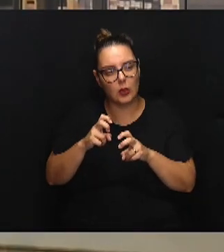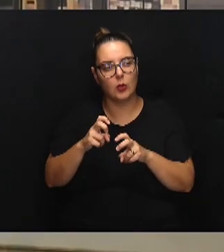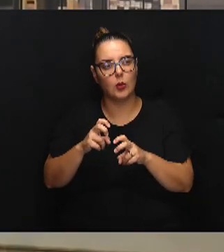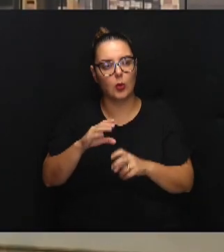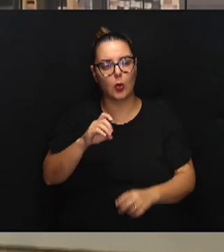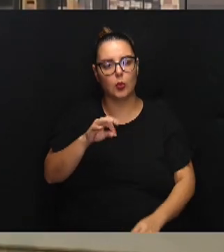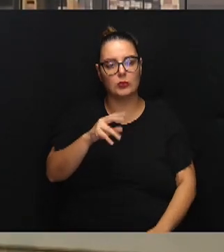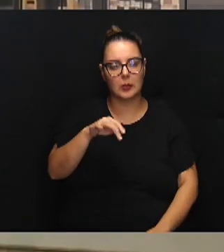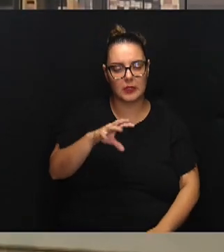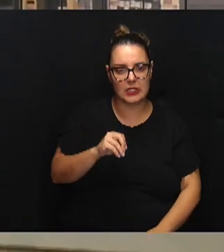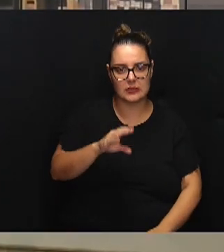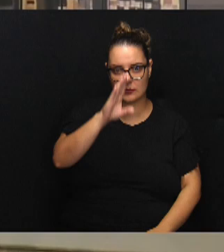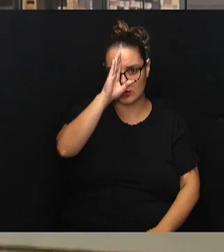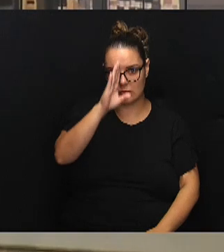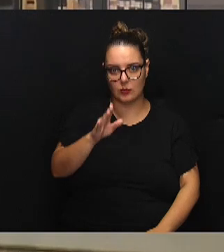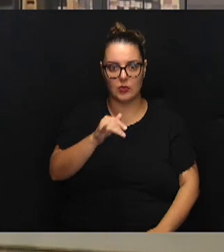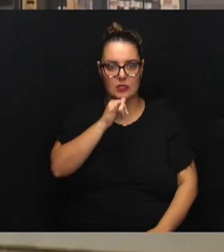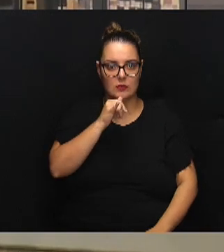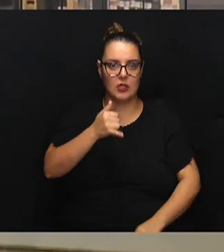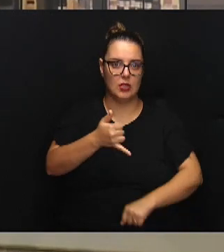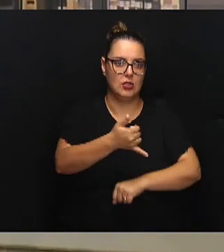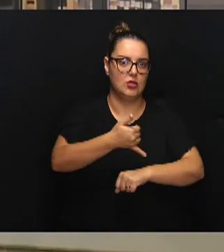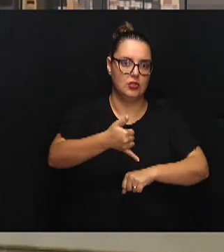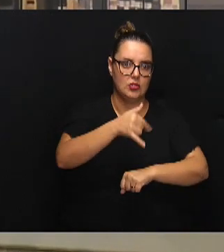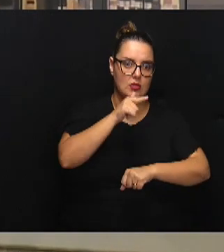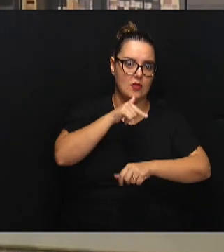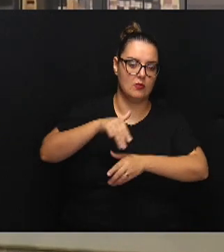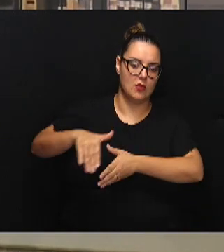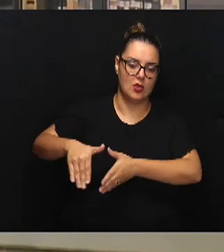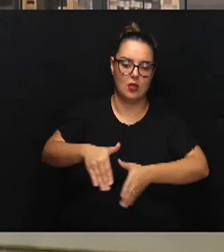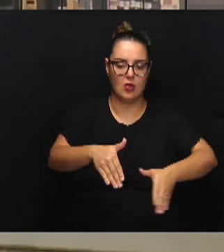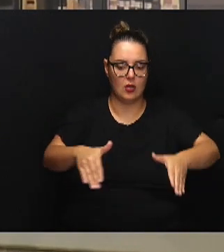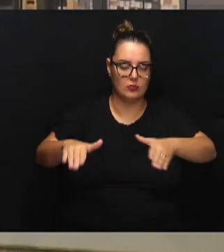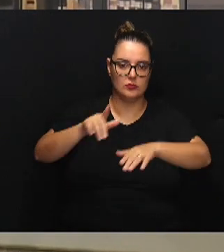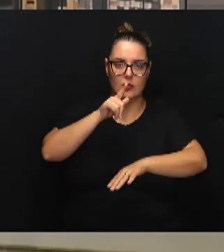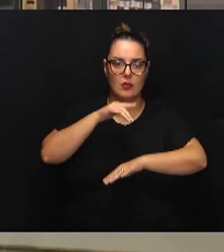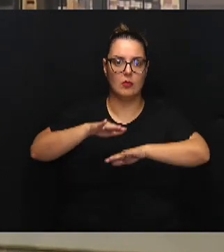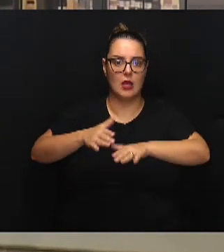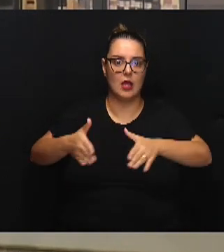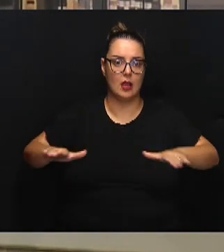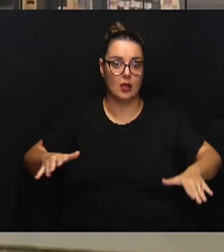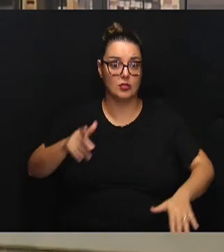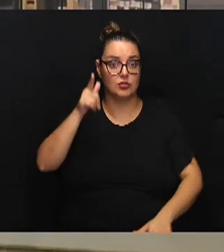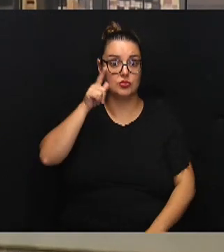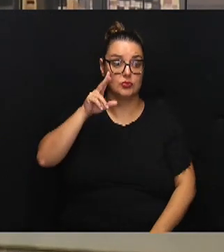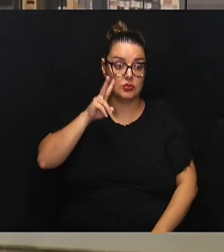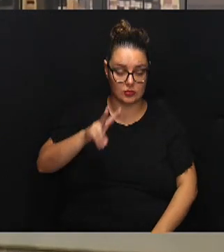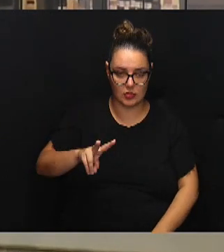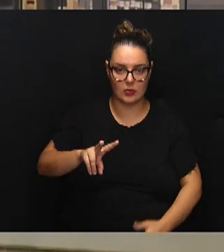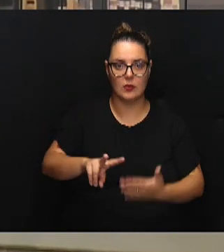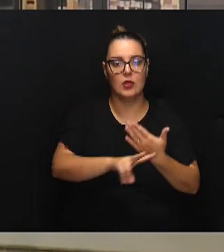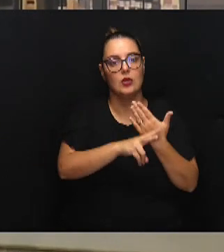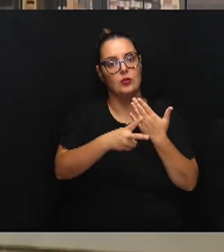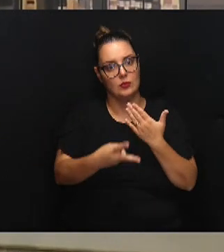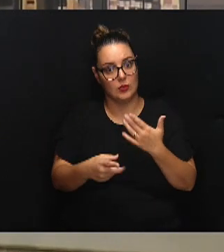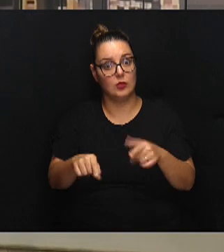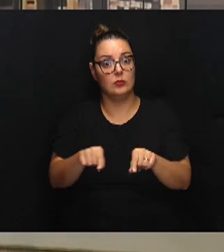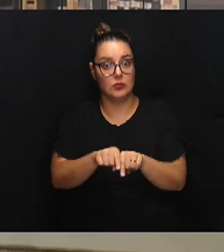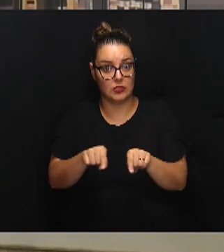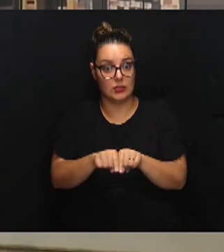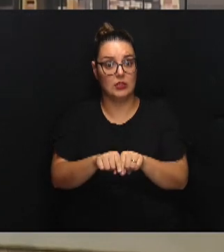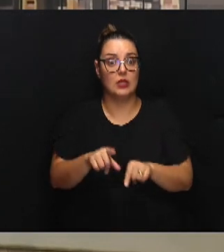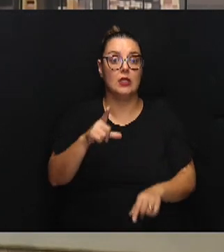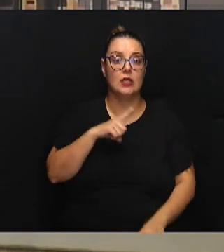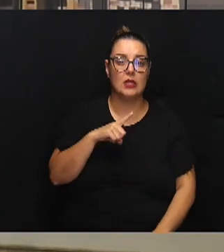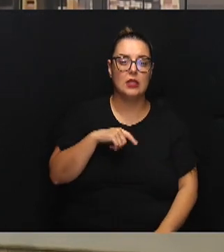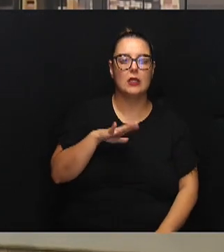né? Ela, por exemplo, óleo numa bacia oceânica, a gente consegue ver e o impacto dela, inclusive. E tem